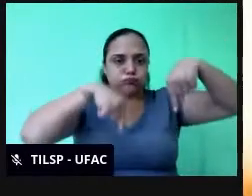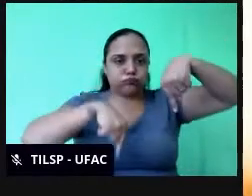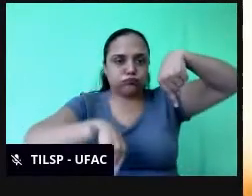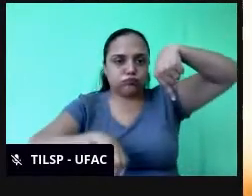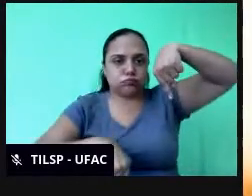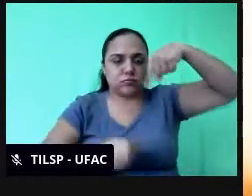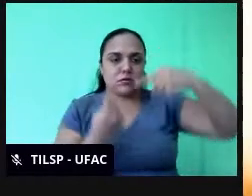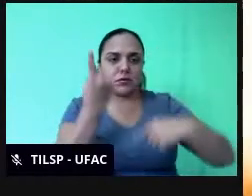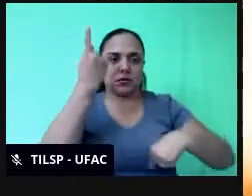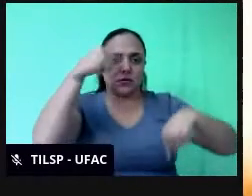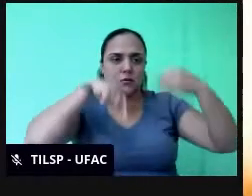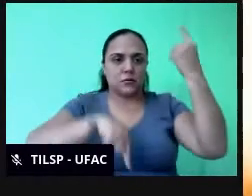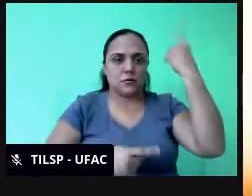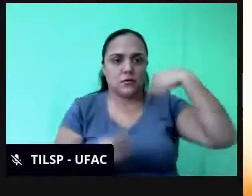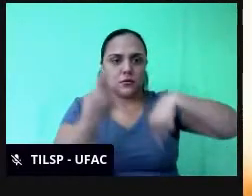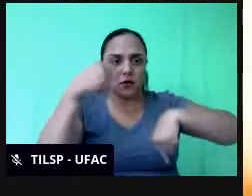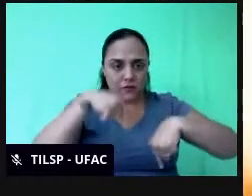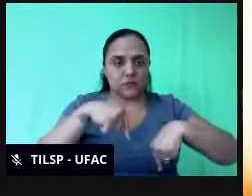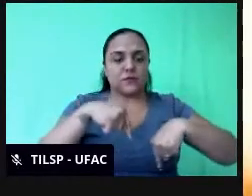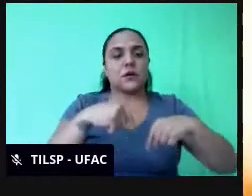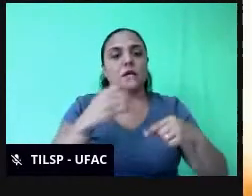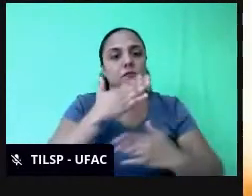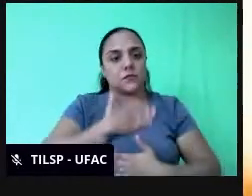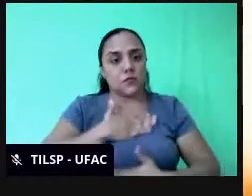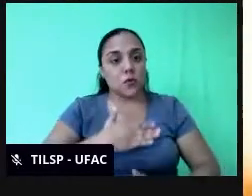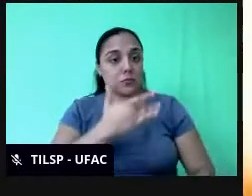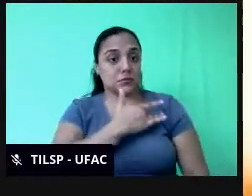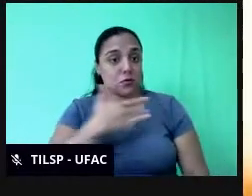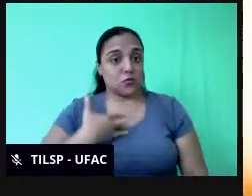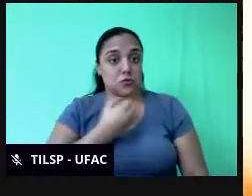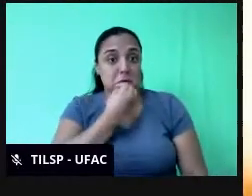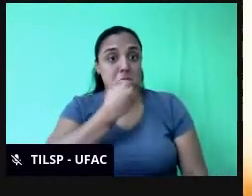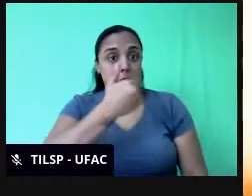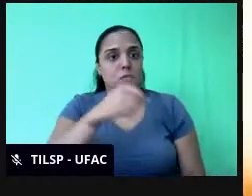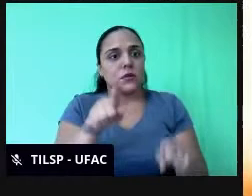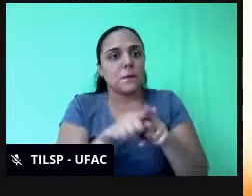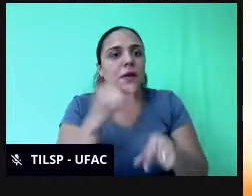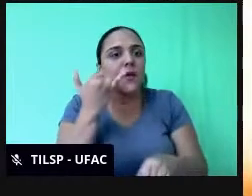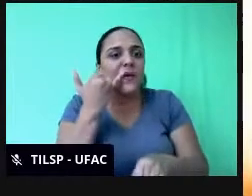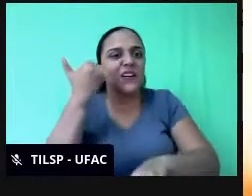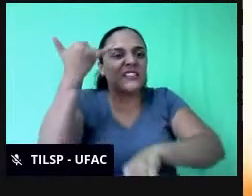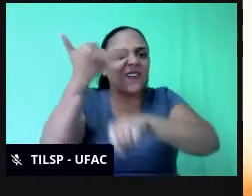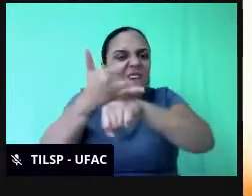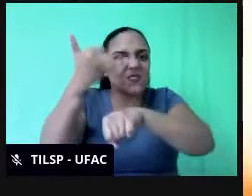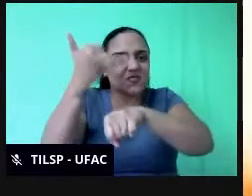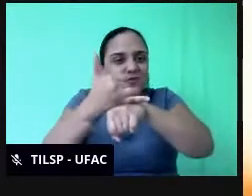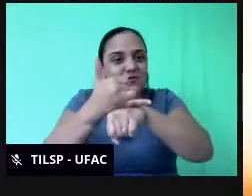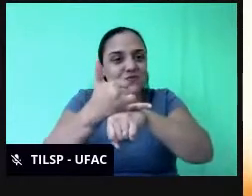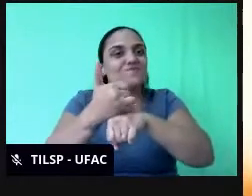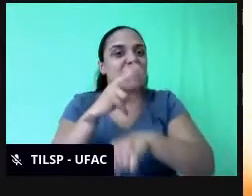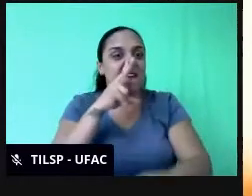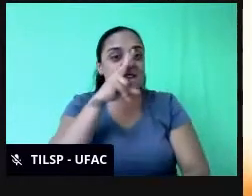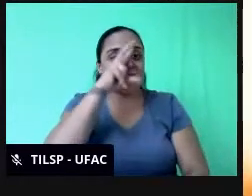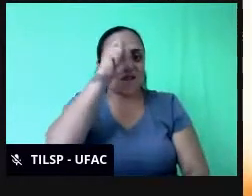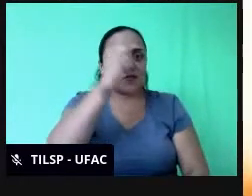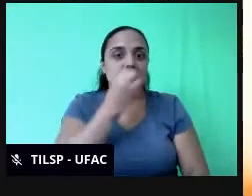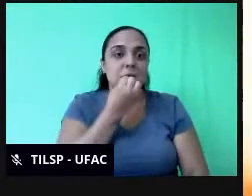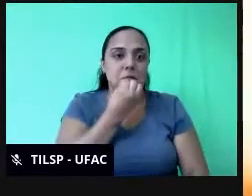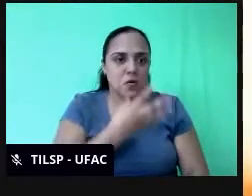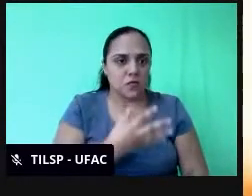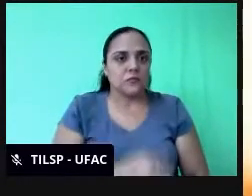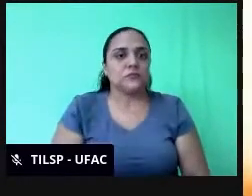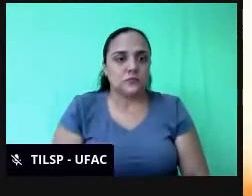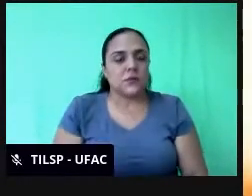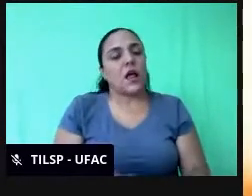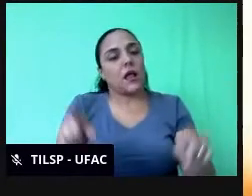principalmente para sua absorção e para uma boa saúde óssea. Além disso, hoje se sabe que ela não é só uma vitamina,